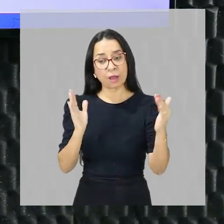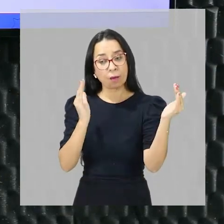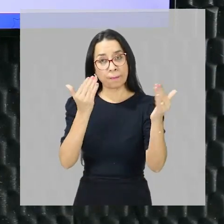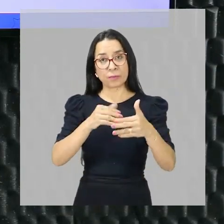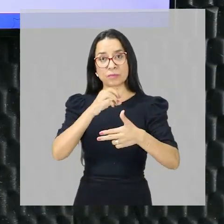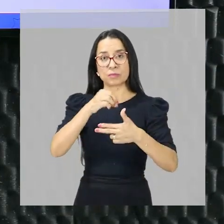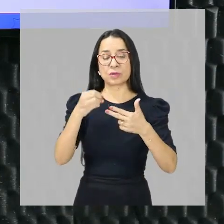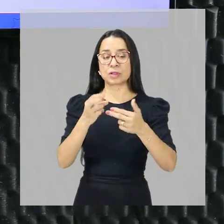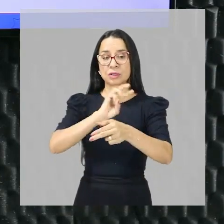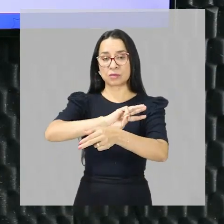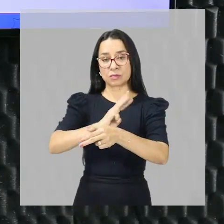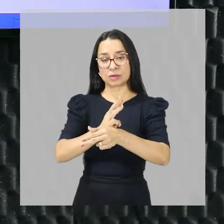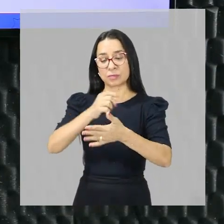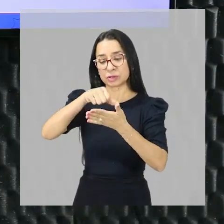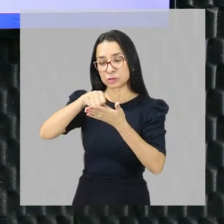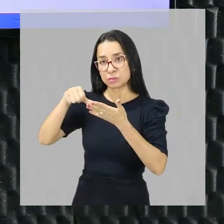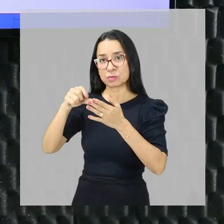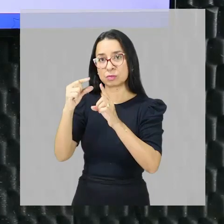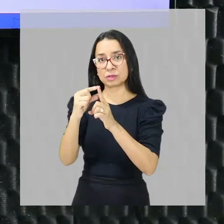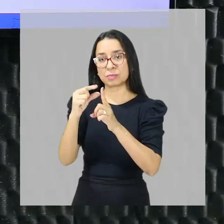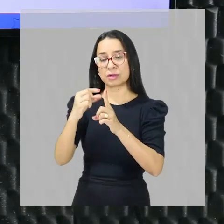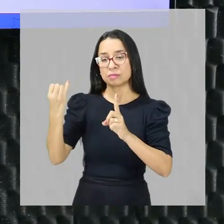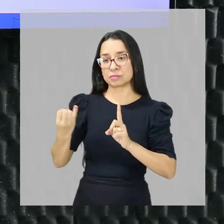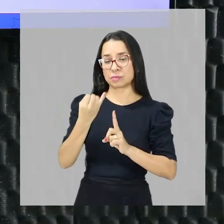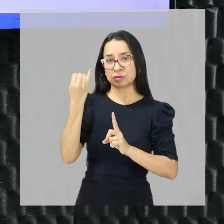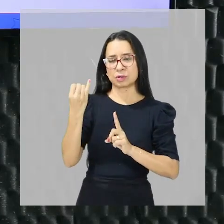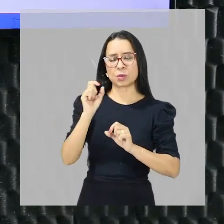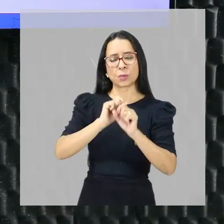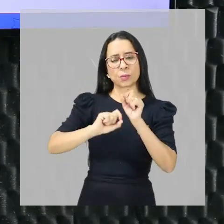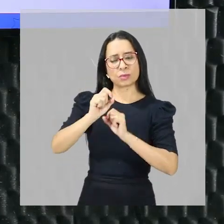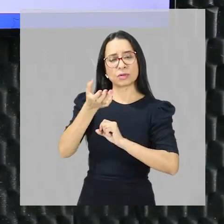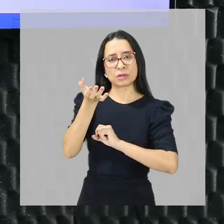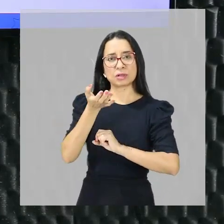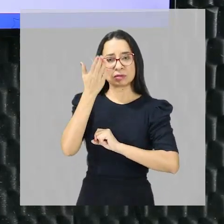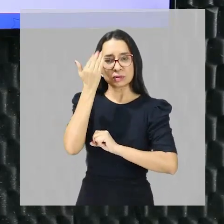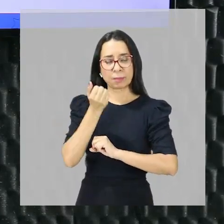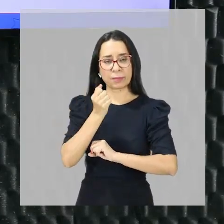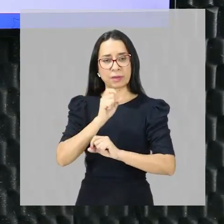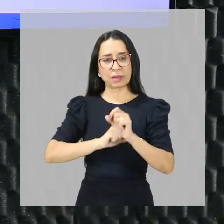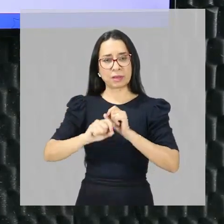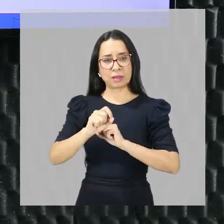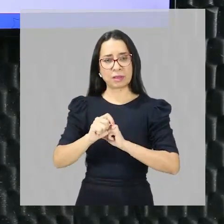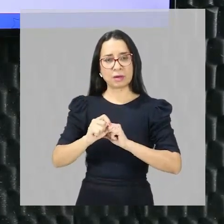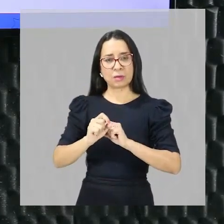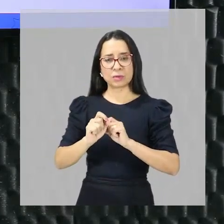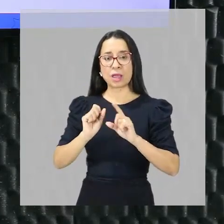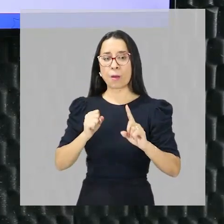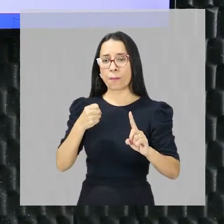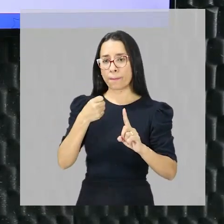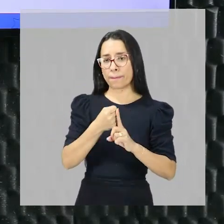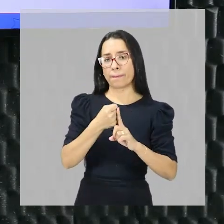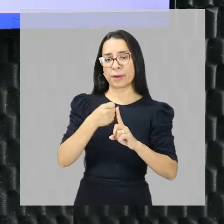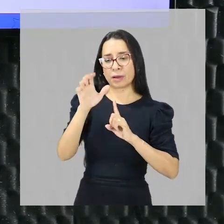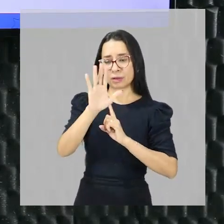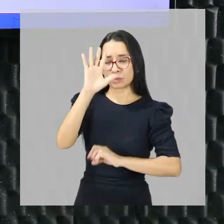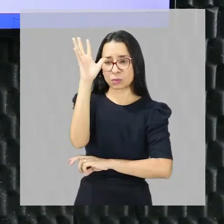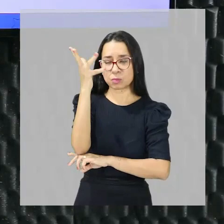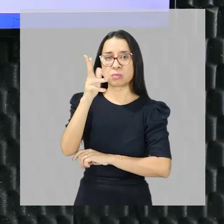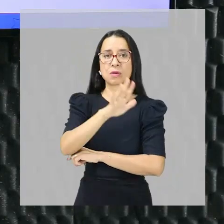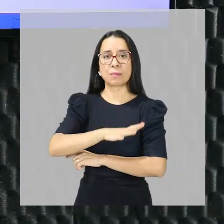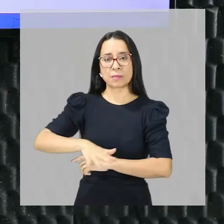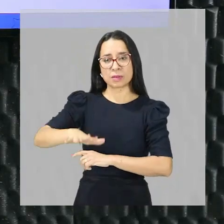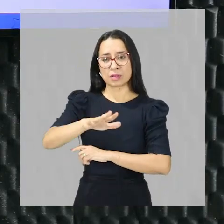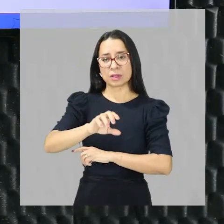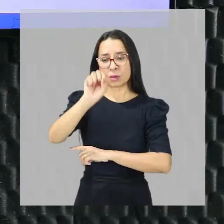Enem, prova da UEMA, circula os textos-chave. O que ele está querendo saber aqui? É um impacto ambiental que está no sul do país, ali é a chave, tá certo, da